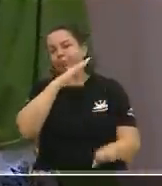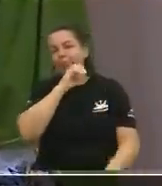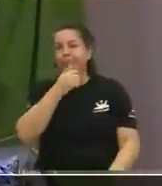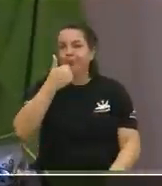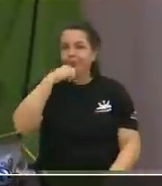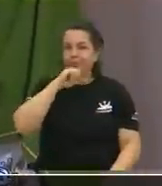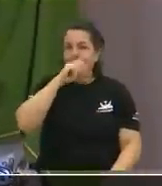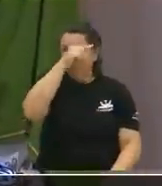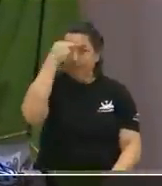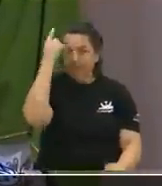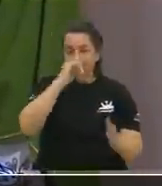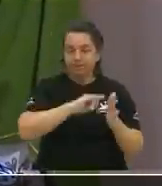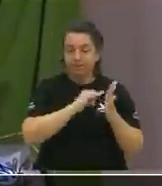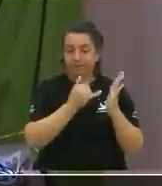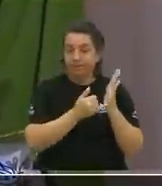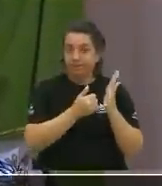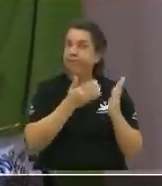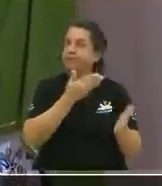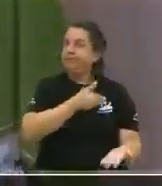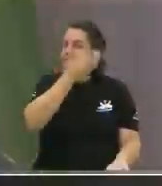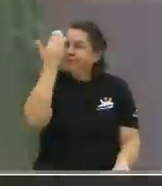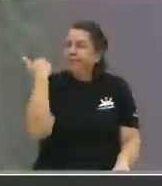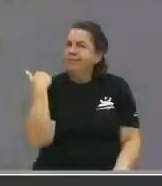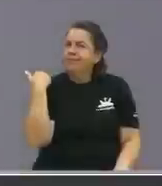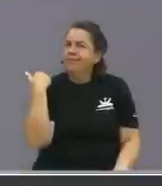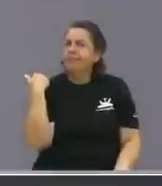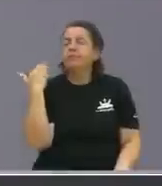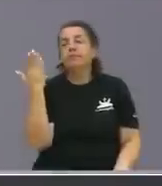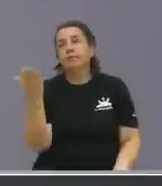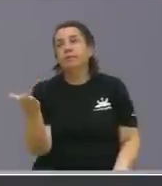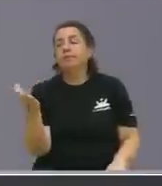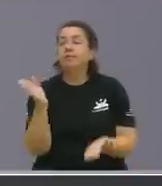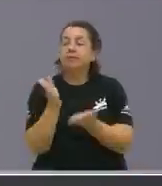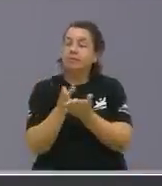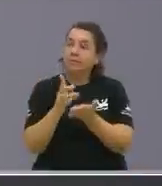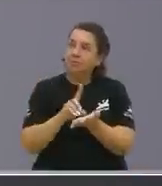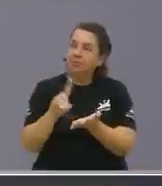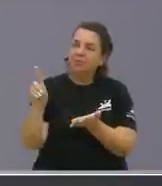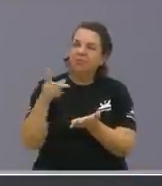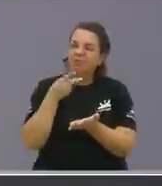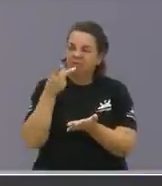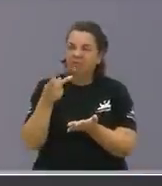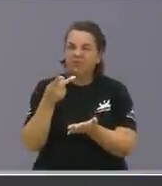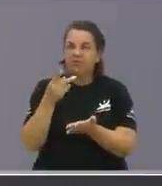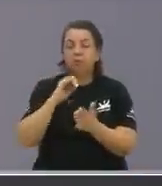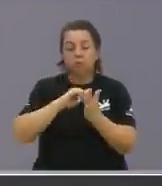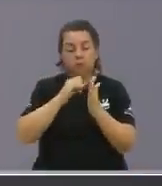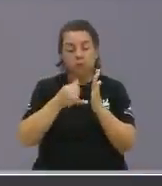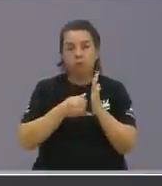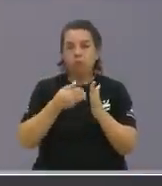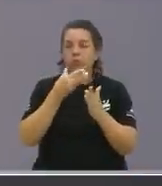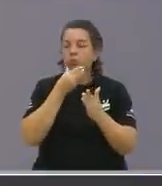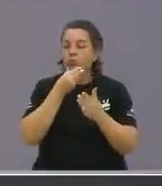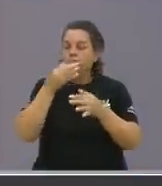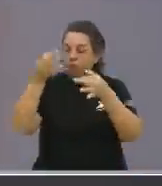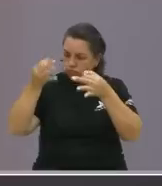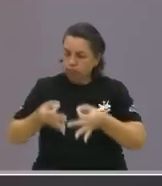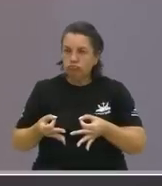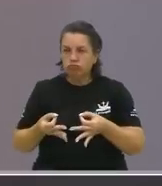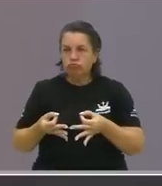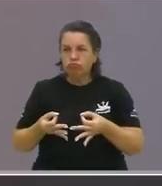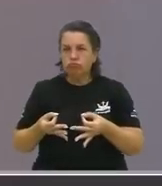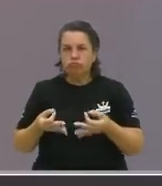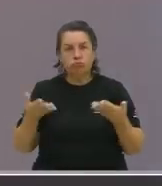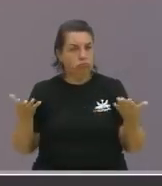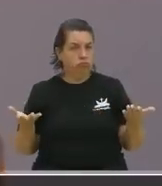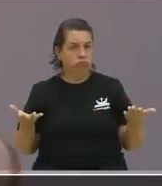deve a São José. Se na Bíblia fala São José homem justo, é o único elogio para esse